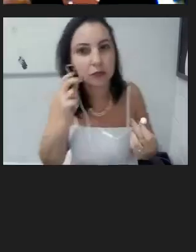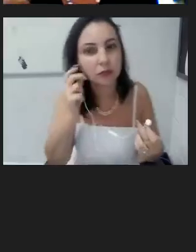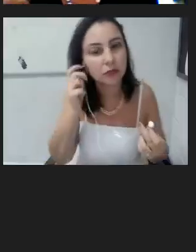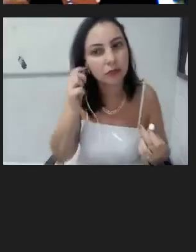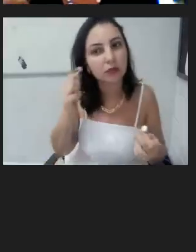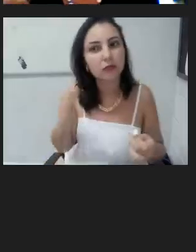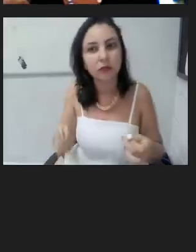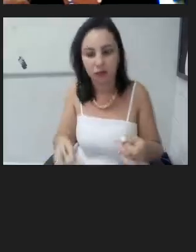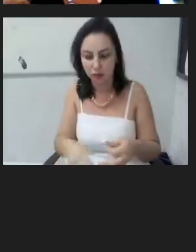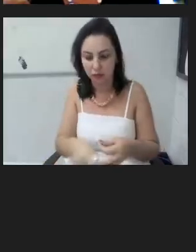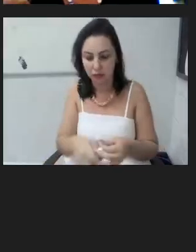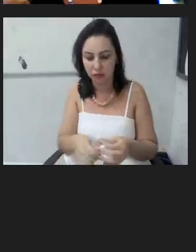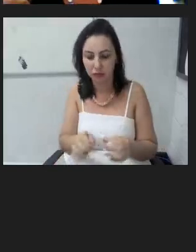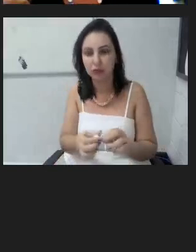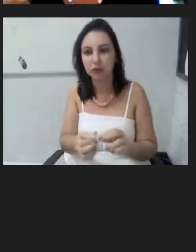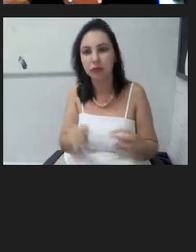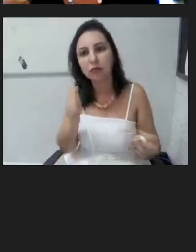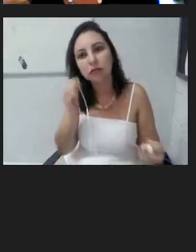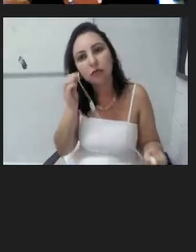Priscila?